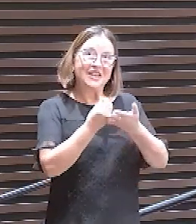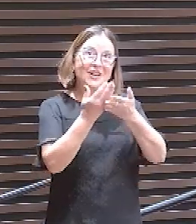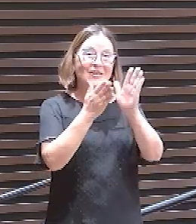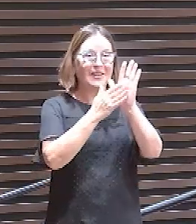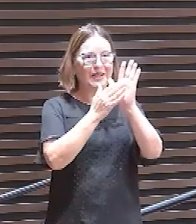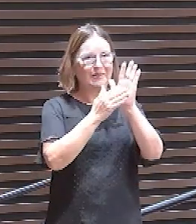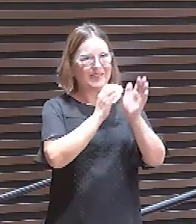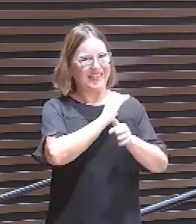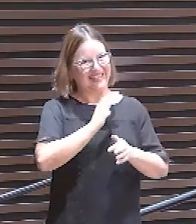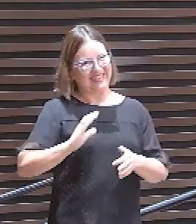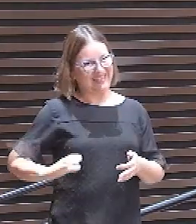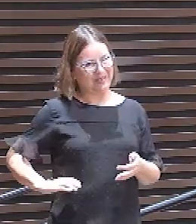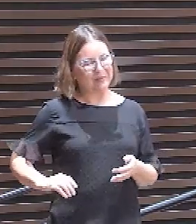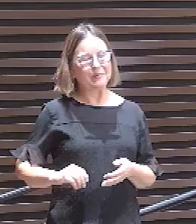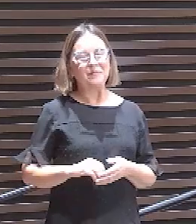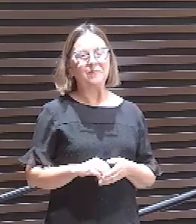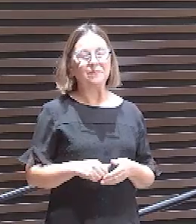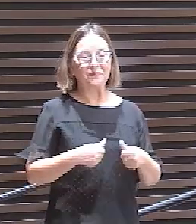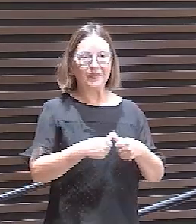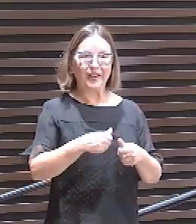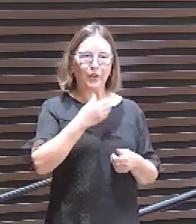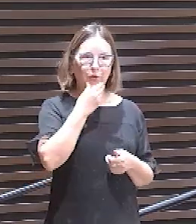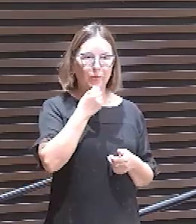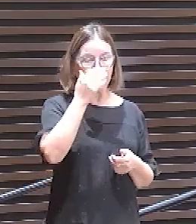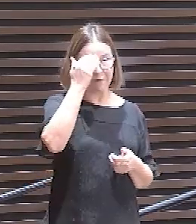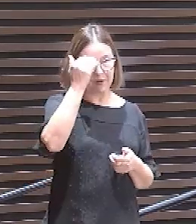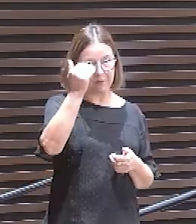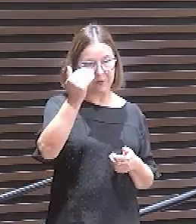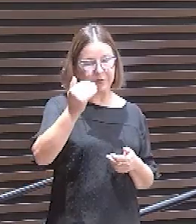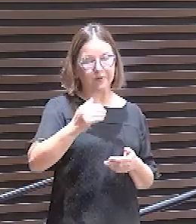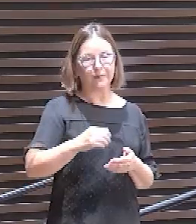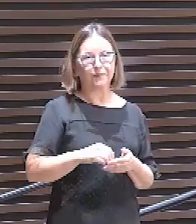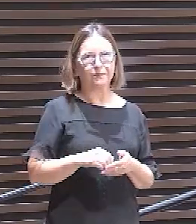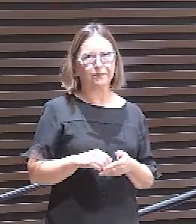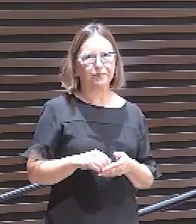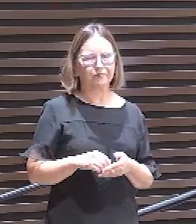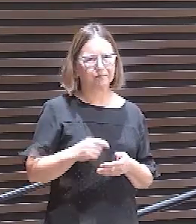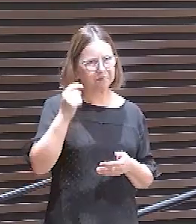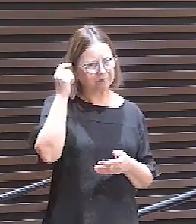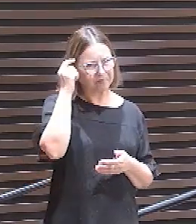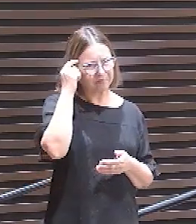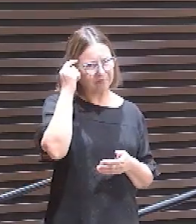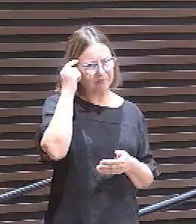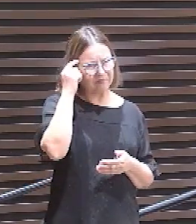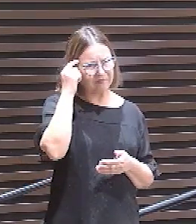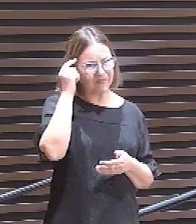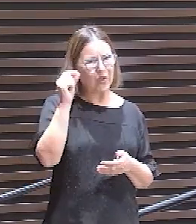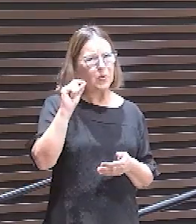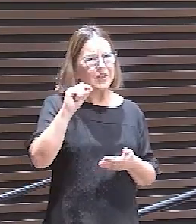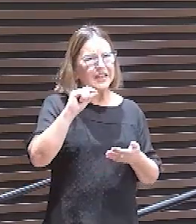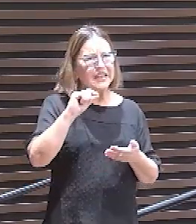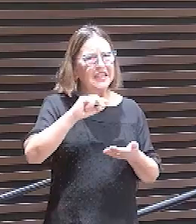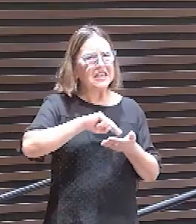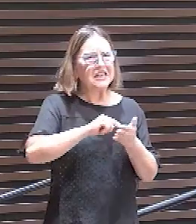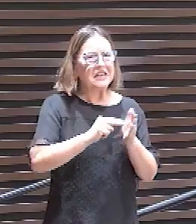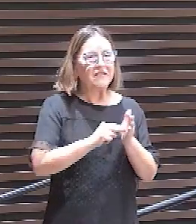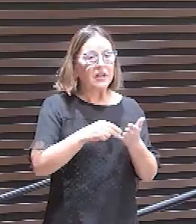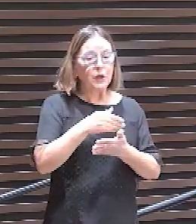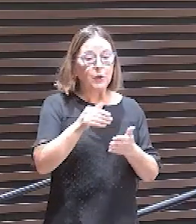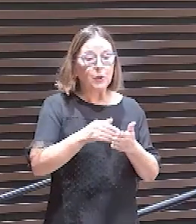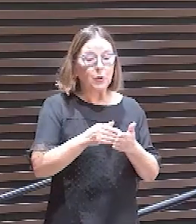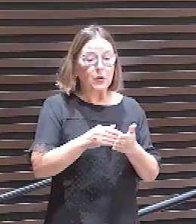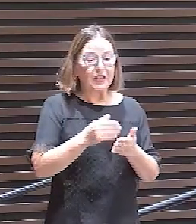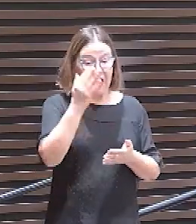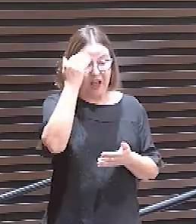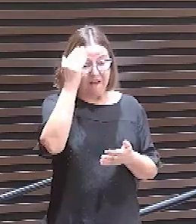Ele disse: o que é toda a fama e glória deste mundo em comparação com a